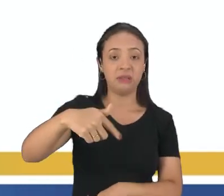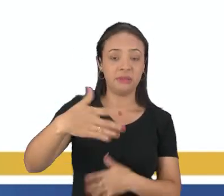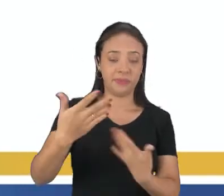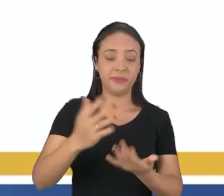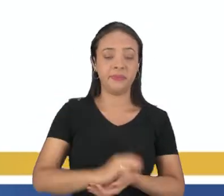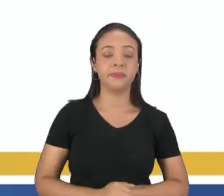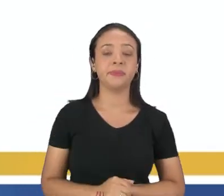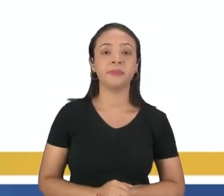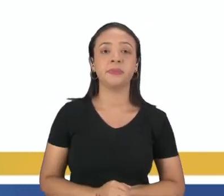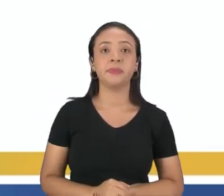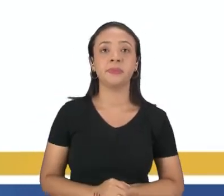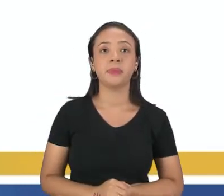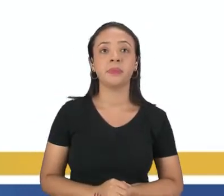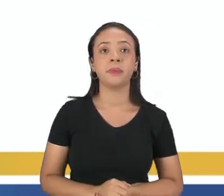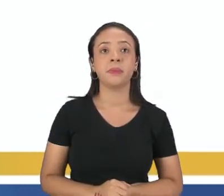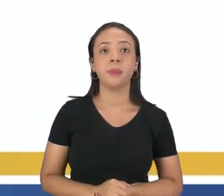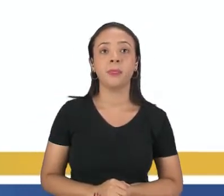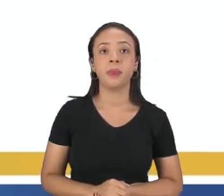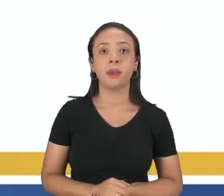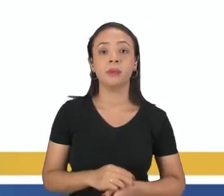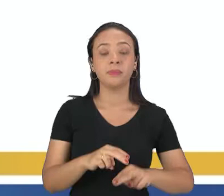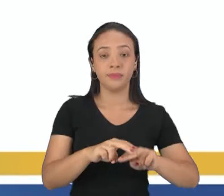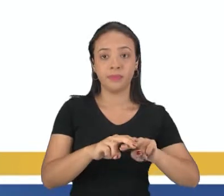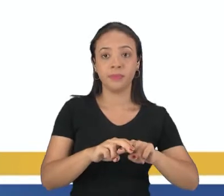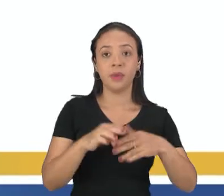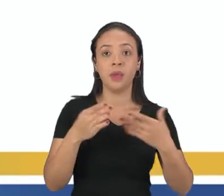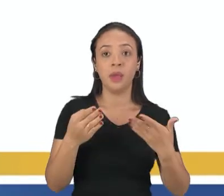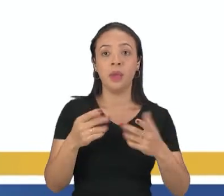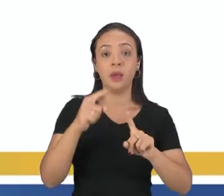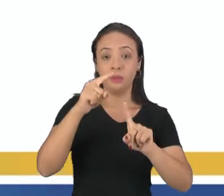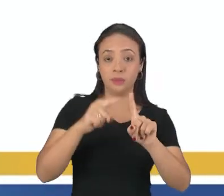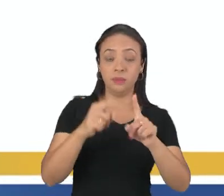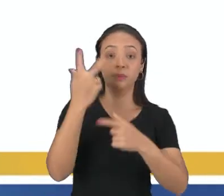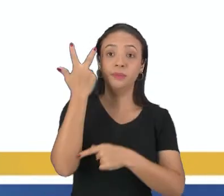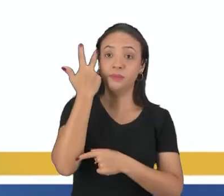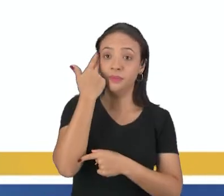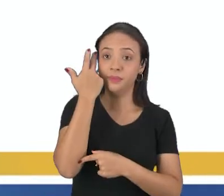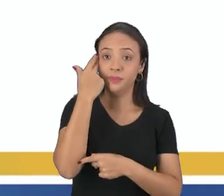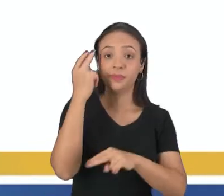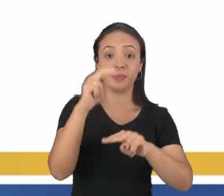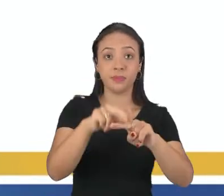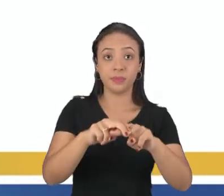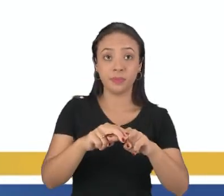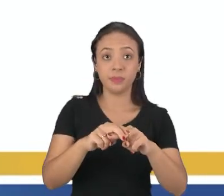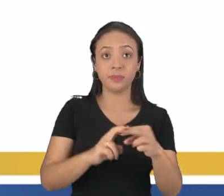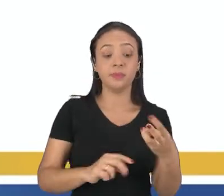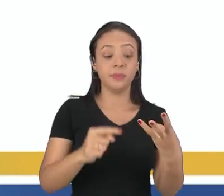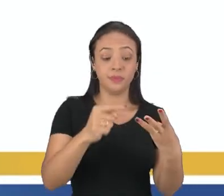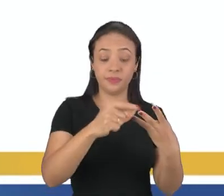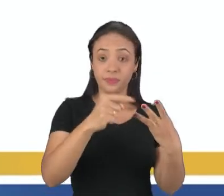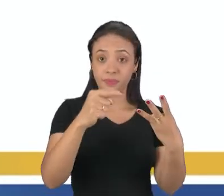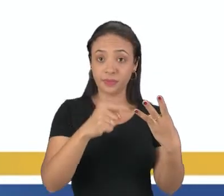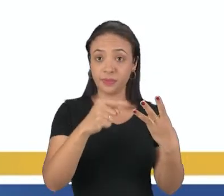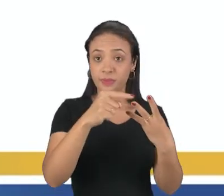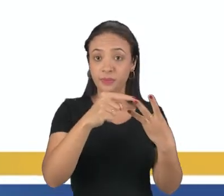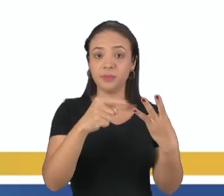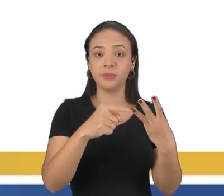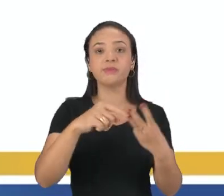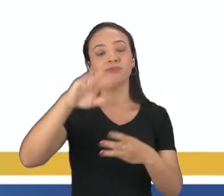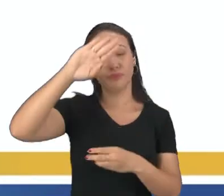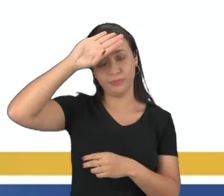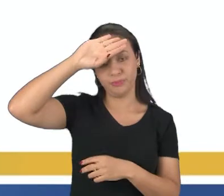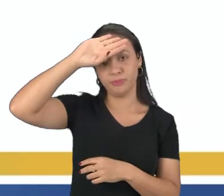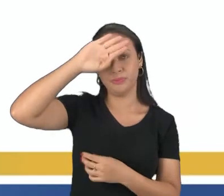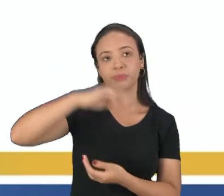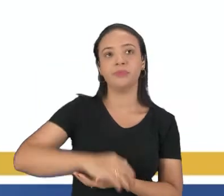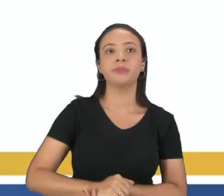né? Então, essa daí é a temperatura normal, por isso o Wellington e Henrique estão com